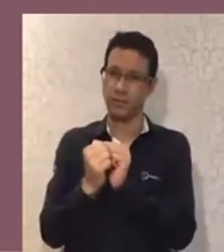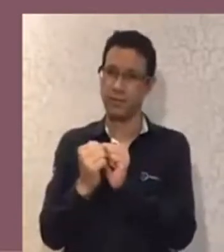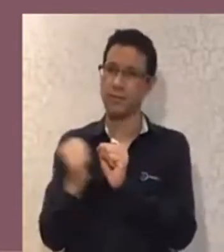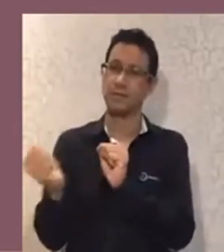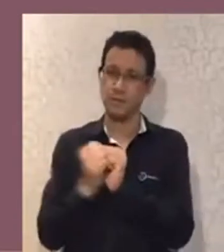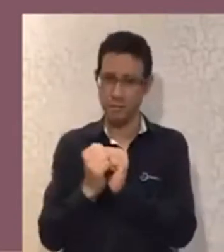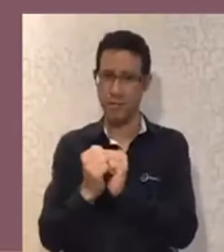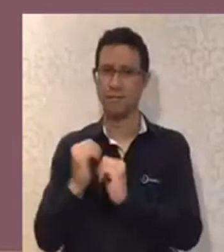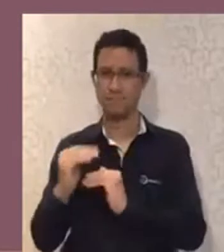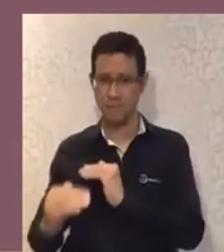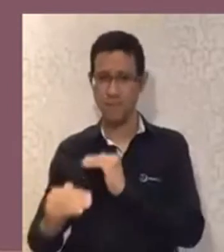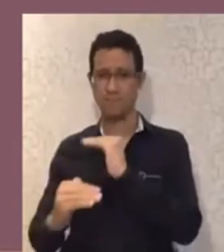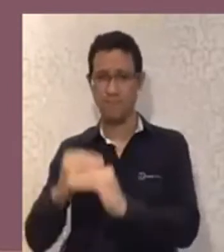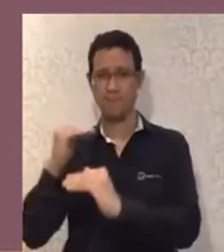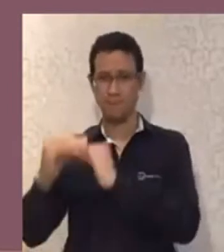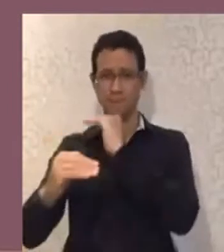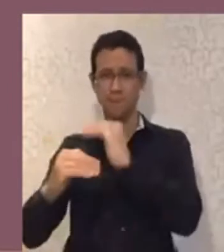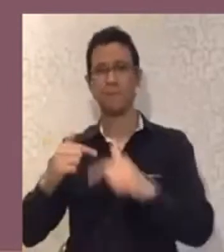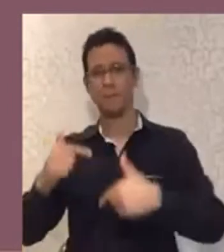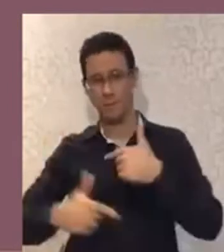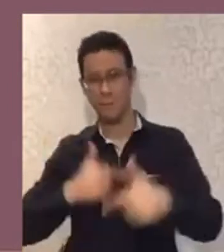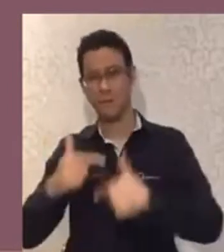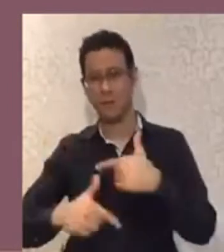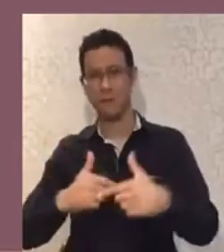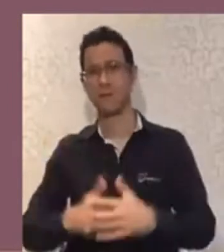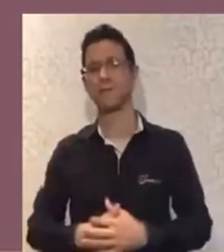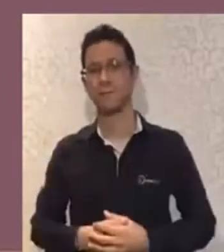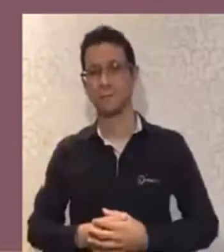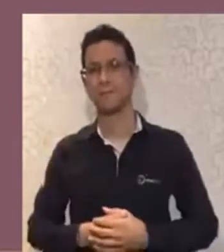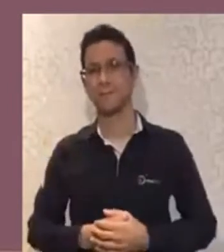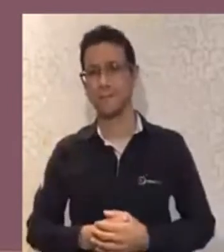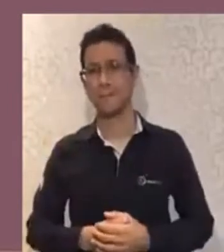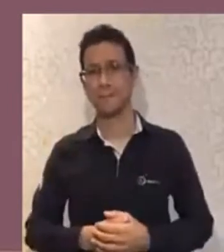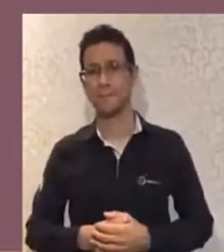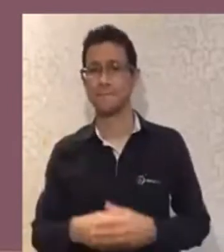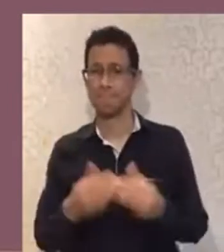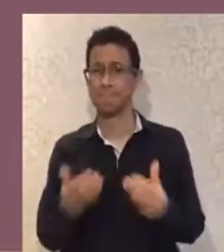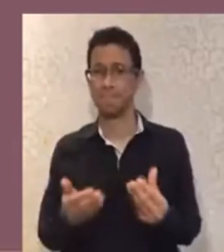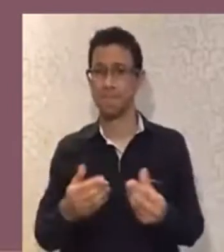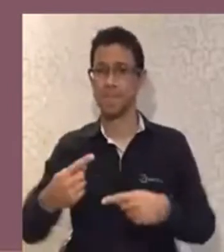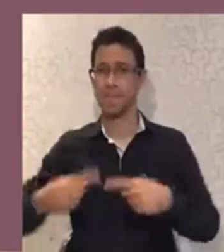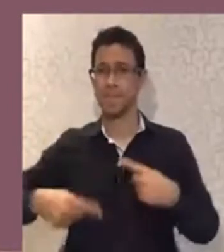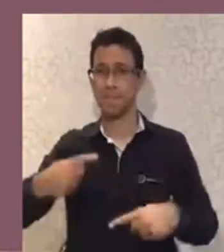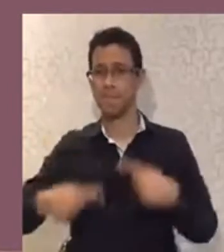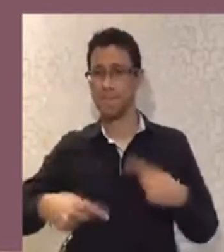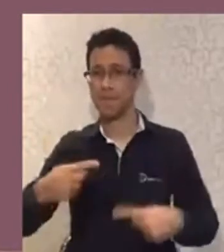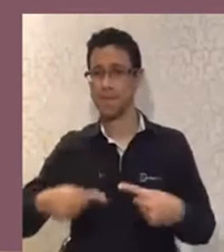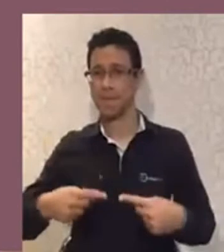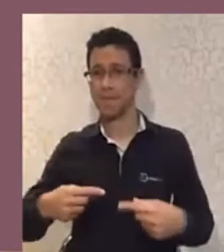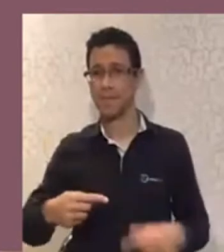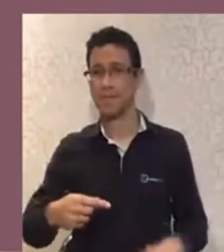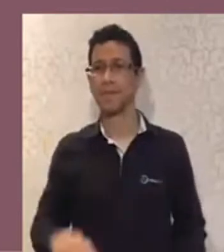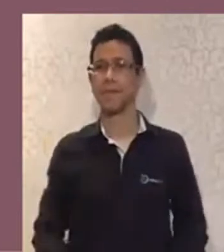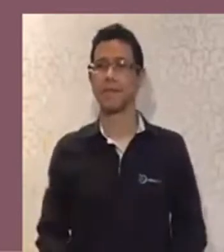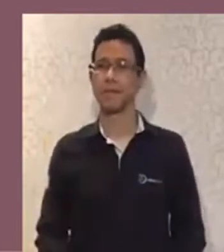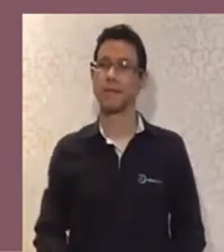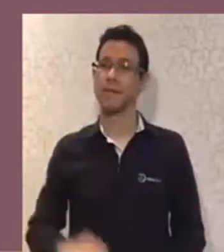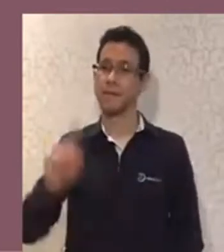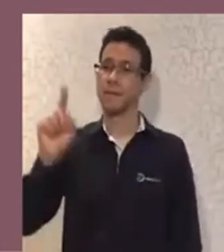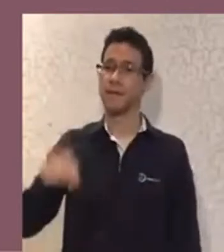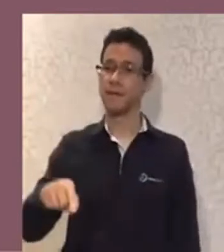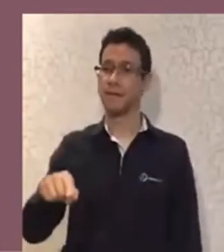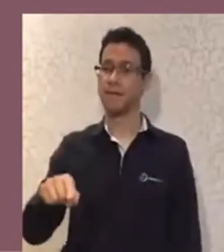construir e trabalhar. Então, uma política é uma